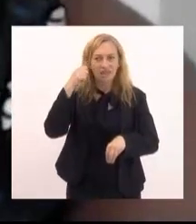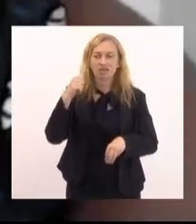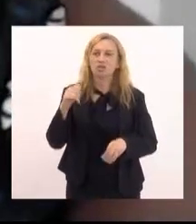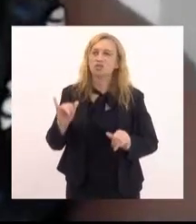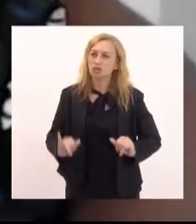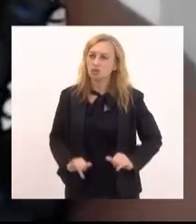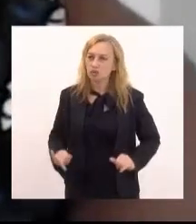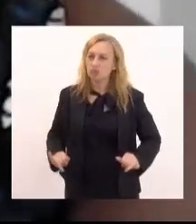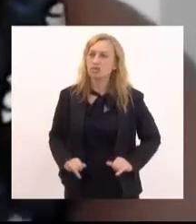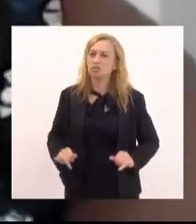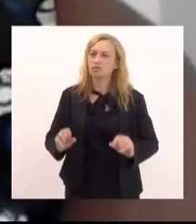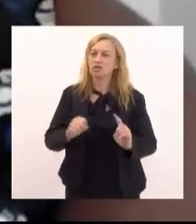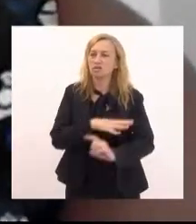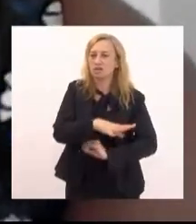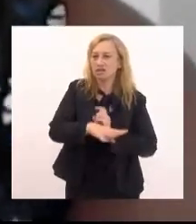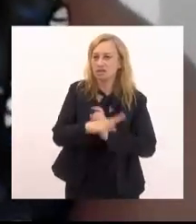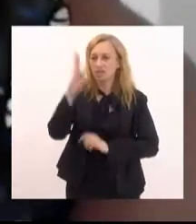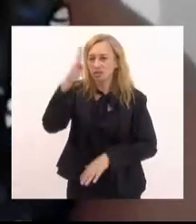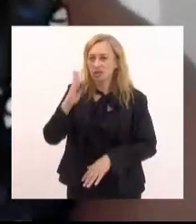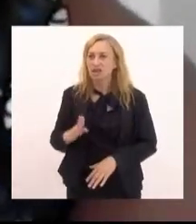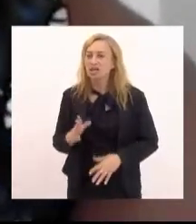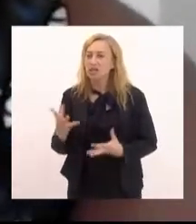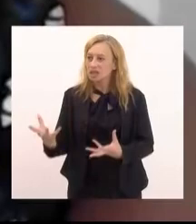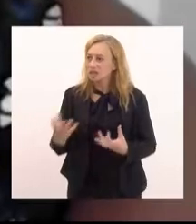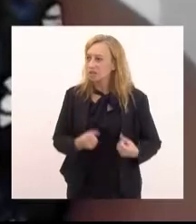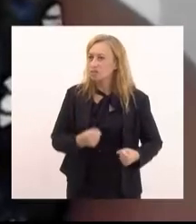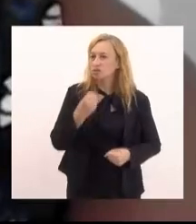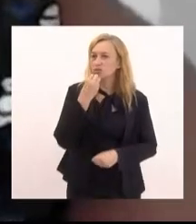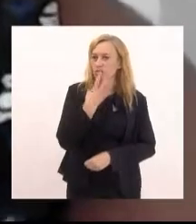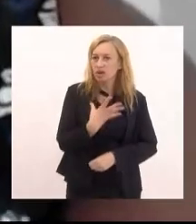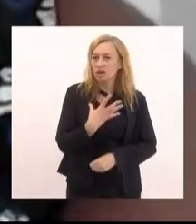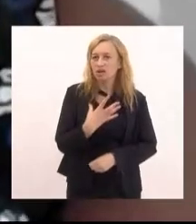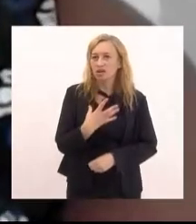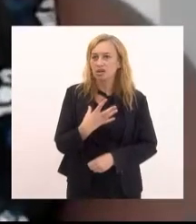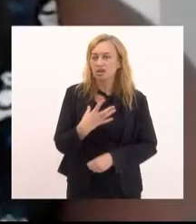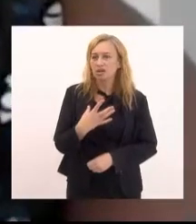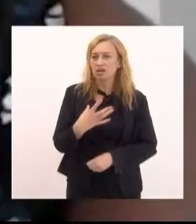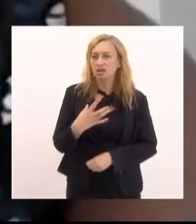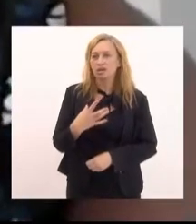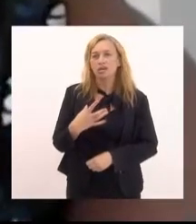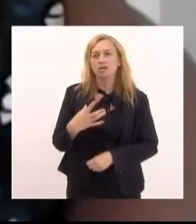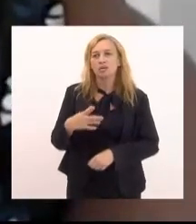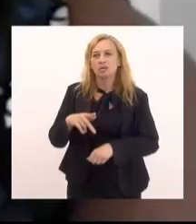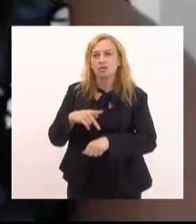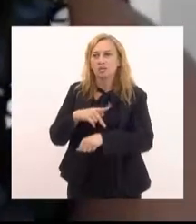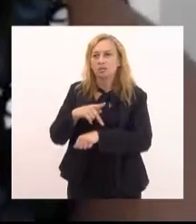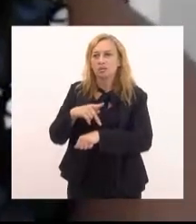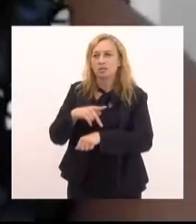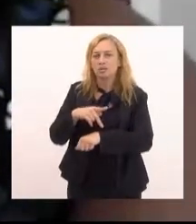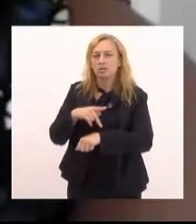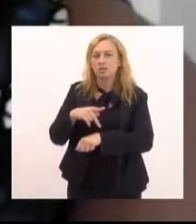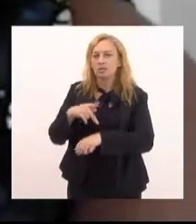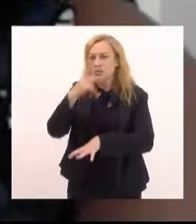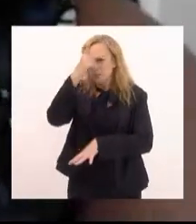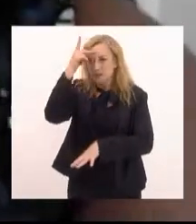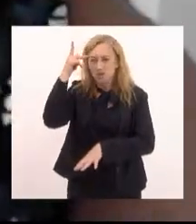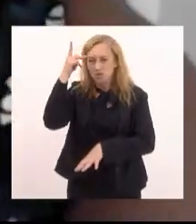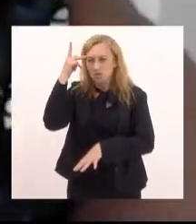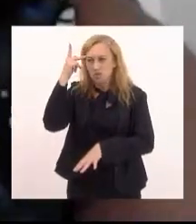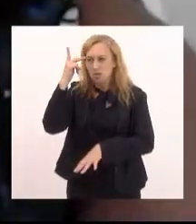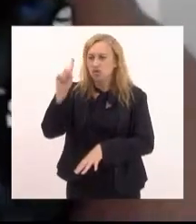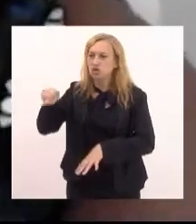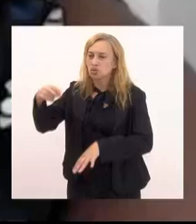para essa sociedade brasileira. Recebemos bem refugiados que não são do espectro negro, que